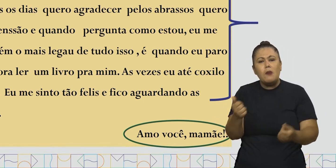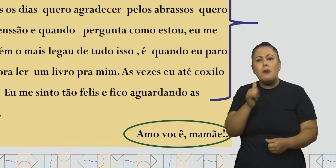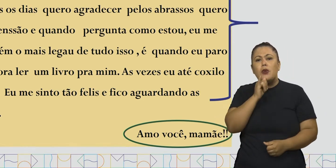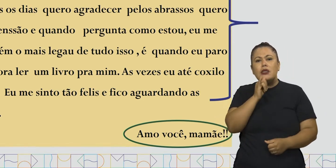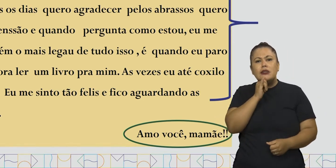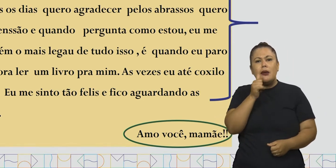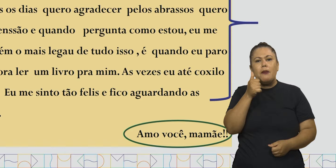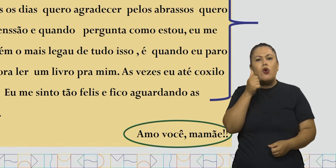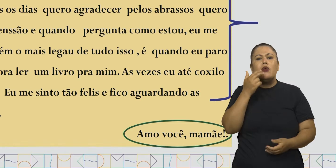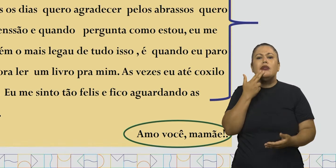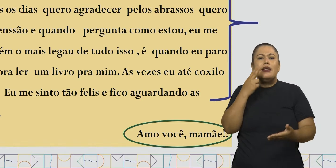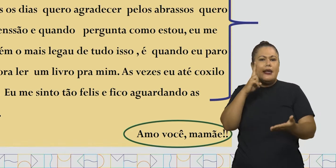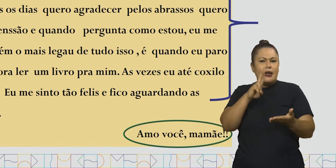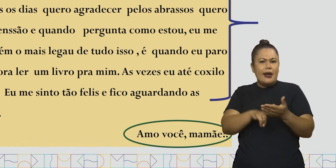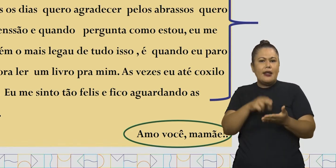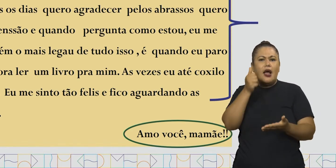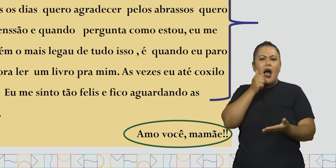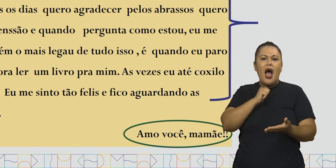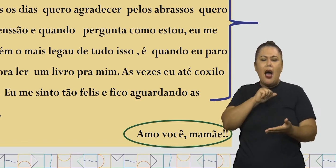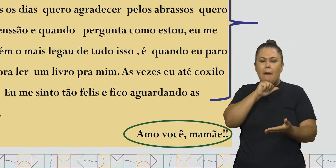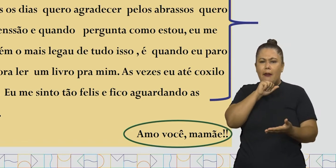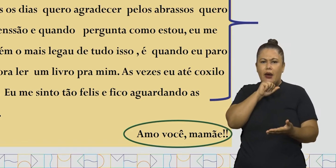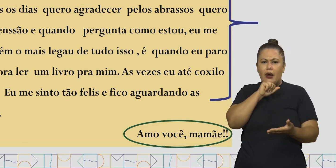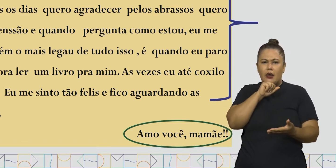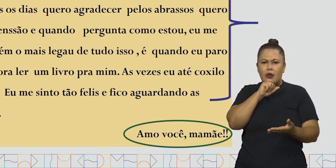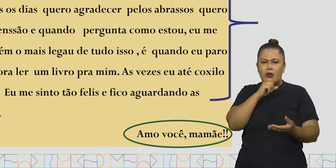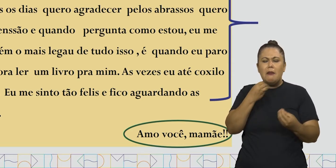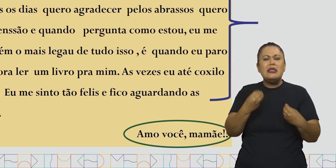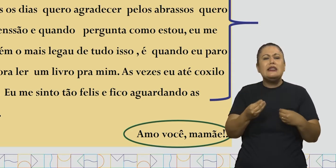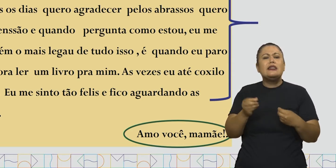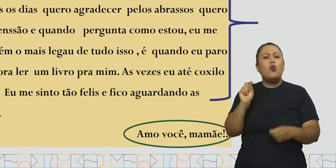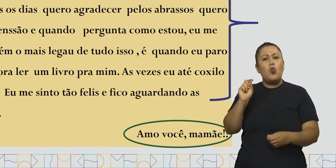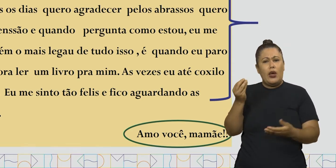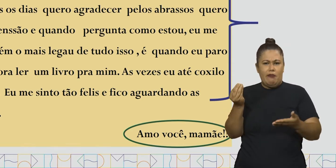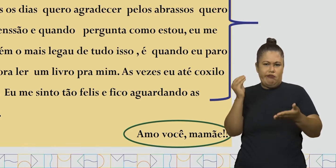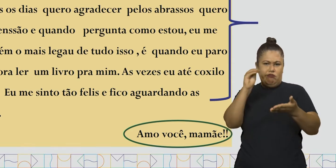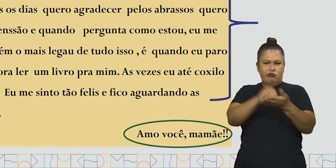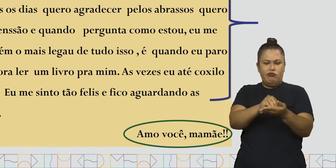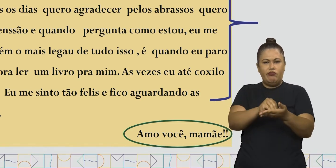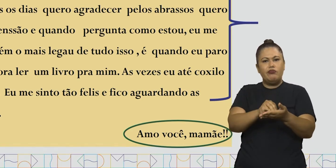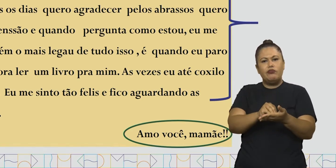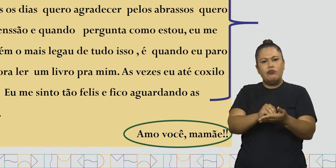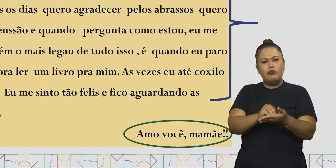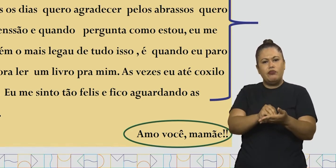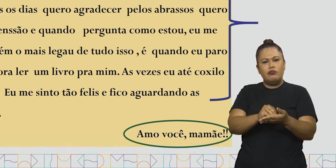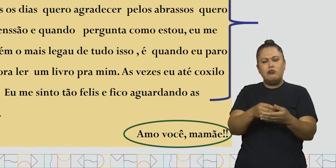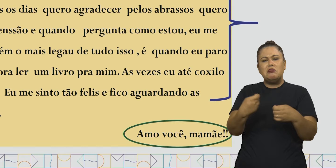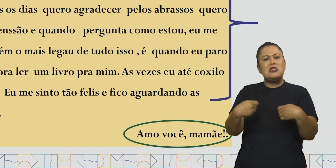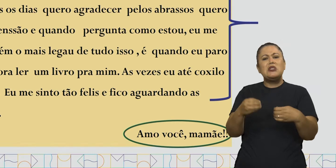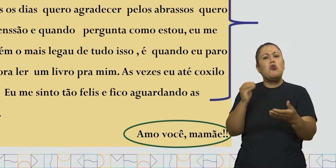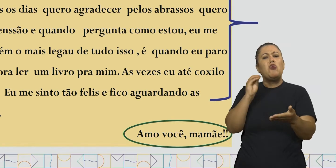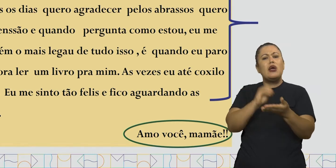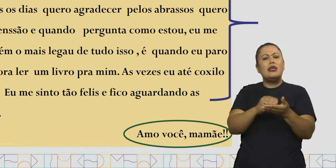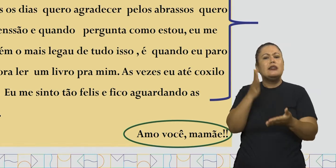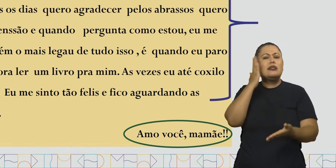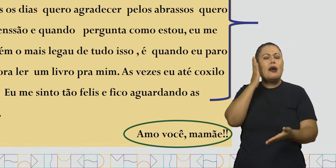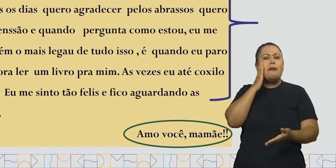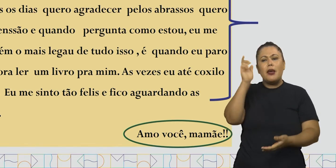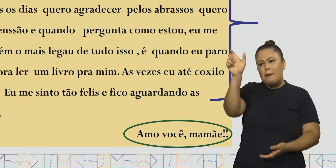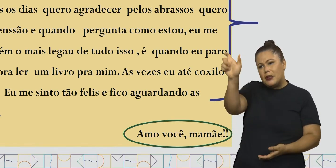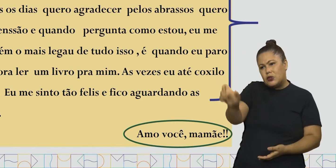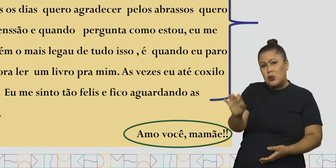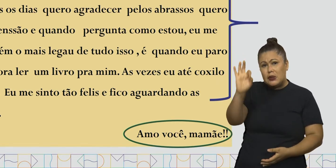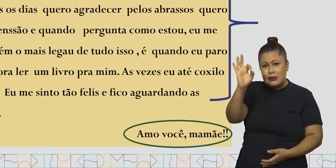um destinatário. O que poderíamos colocar no lugar de carta de mamãe para que possa ser